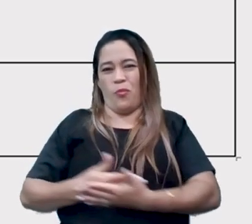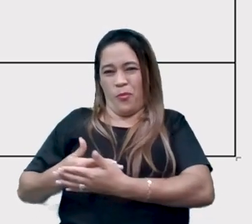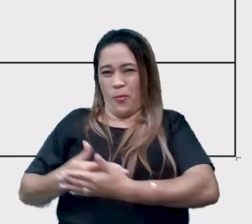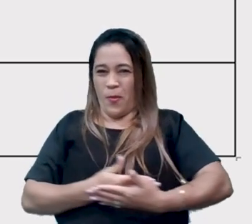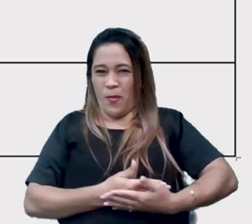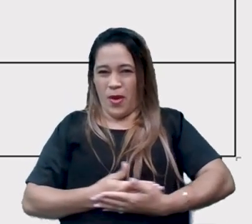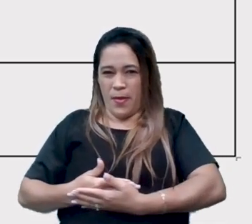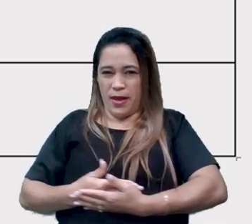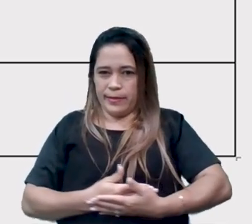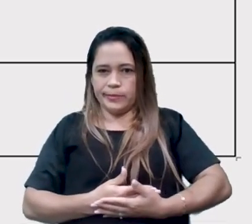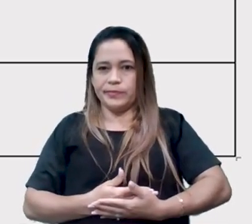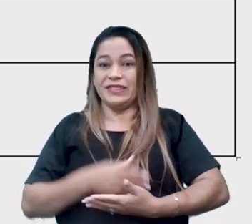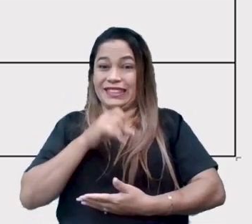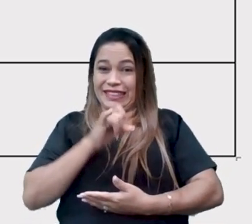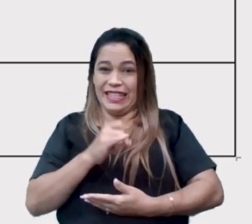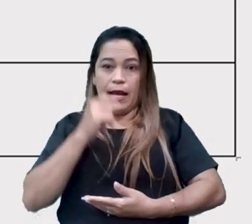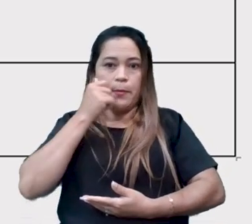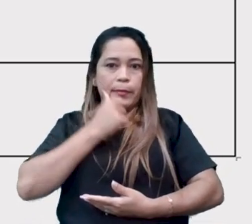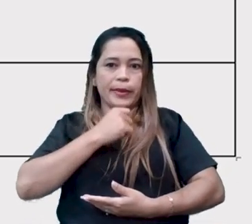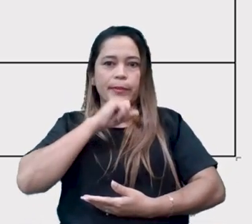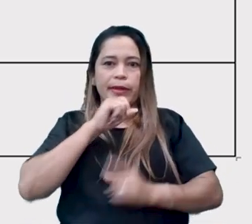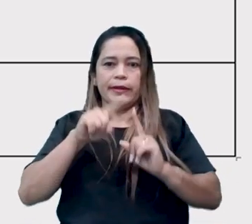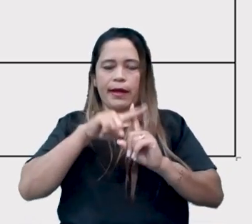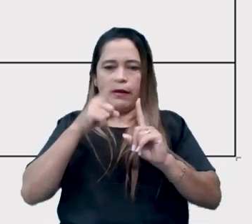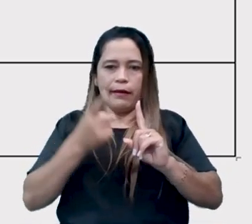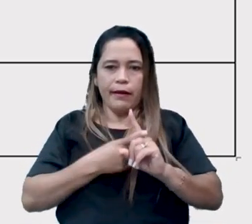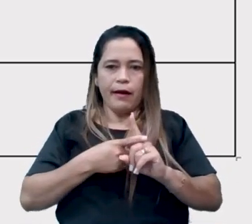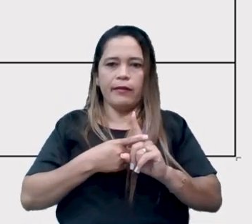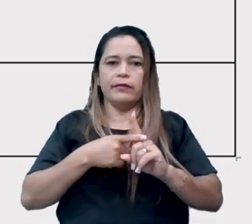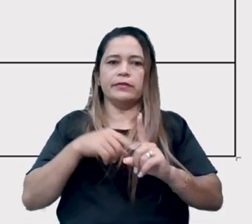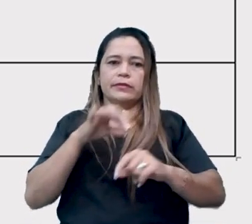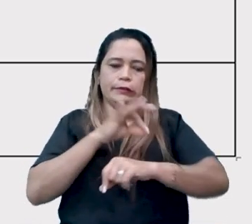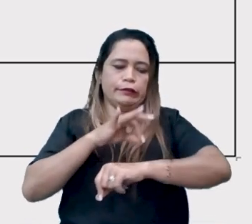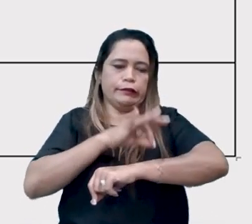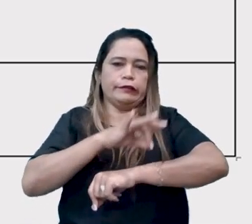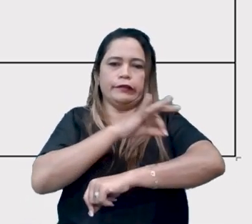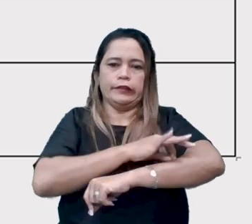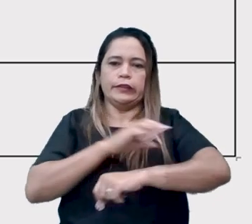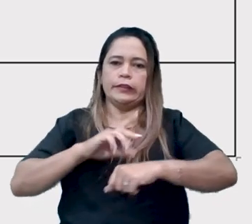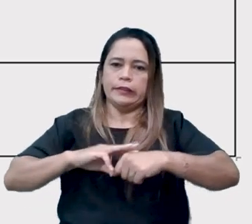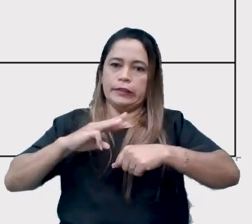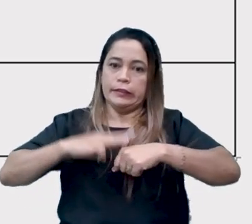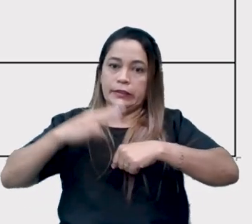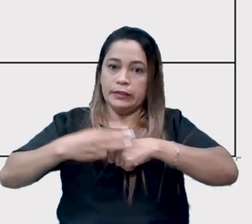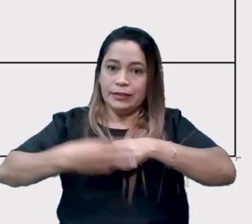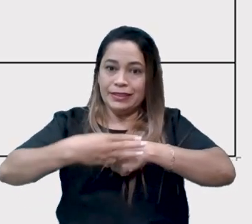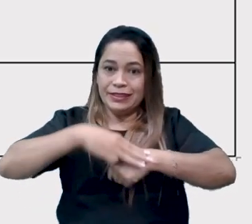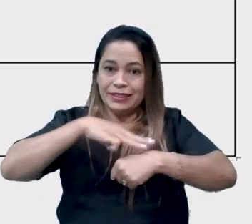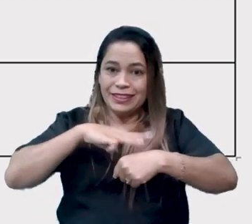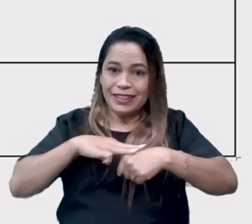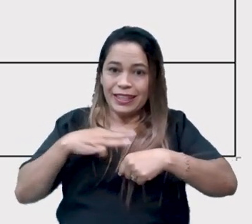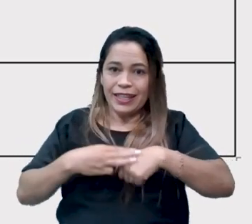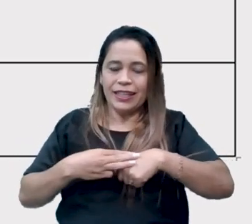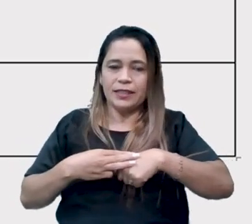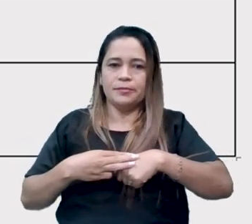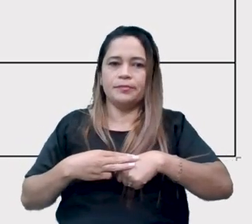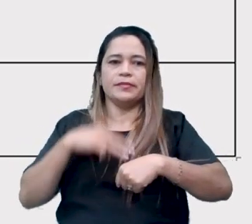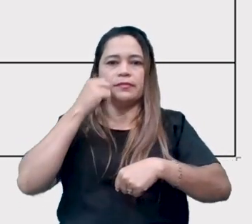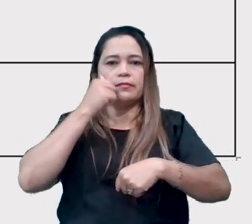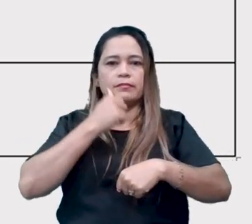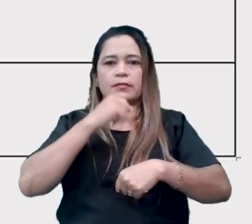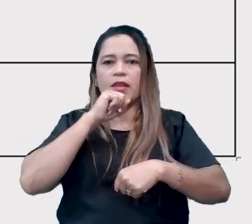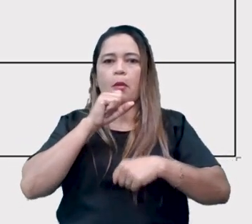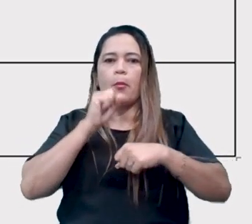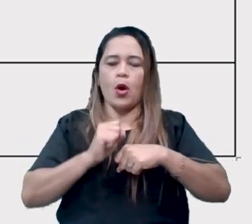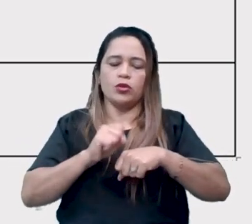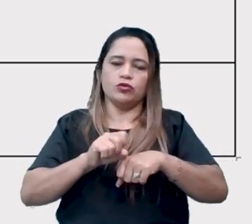barriga da mãe, se a mãe, de repente, contrai o vírus da Zika, lá no corpo da mãe, olha aqui, a mãe pode